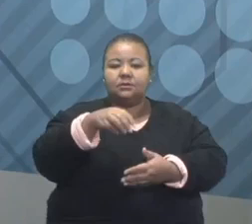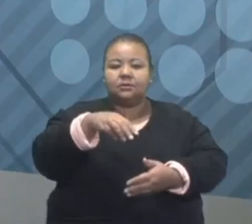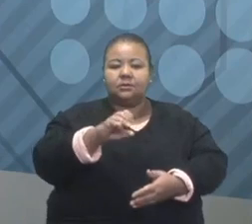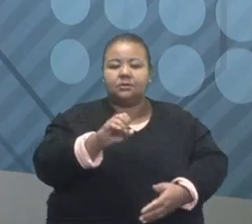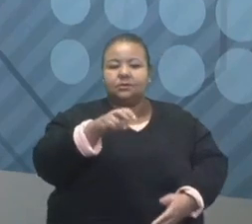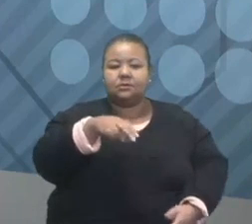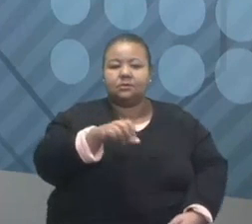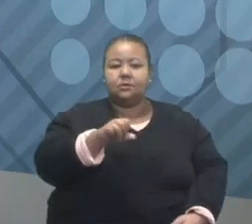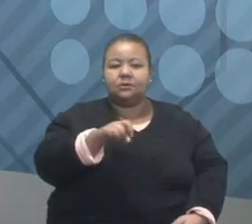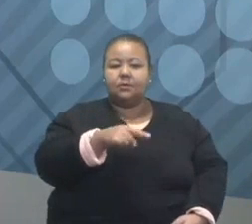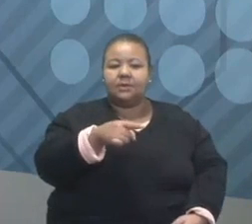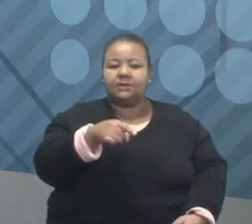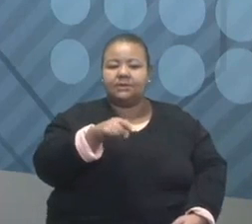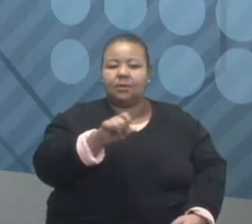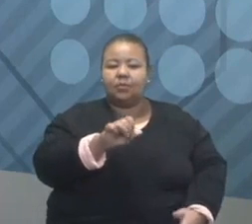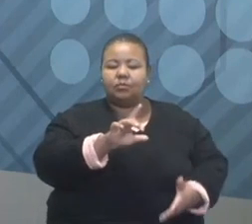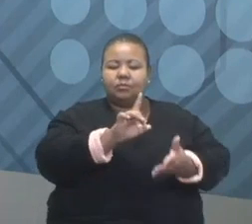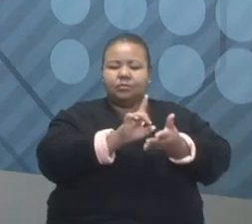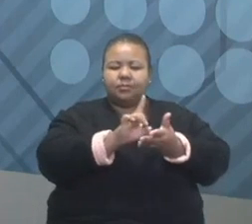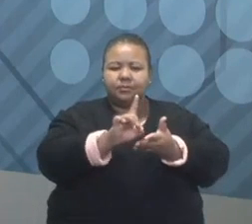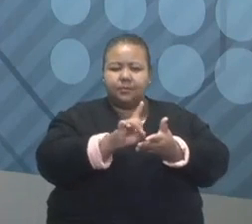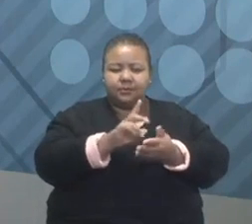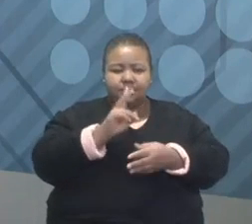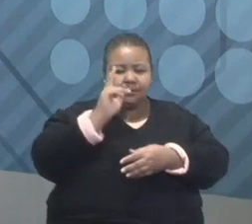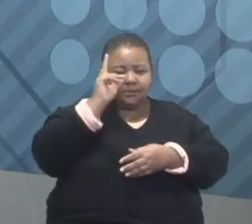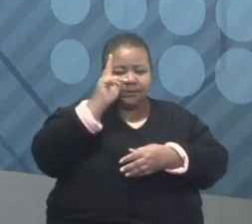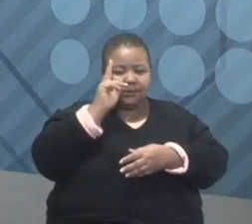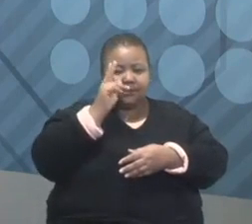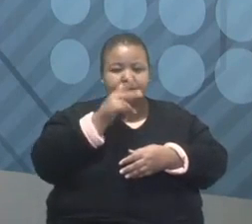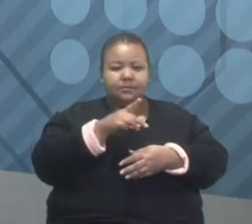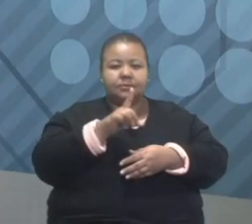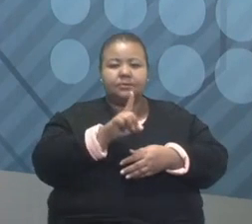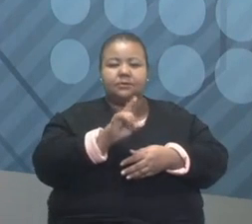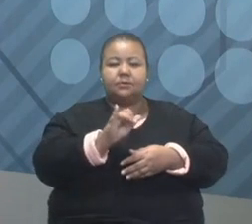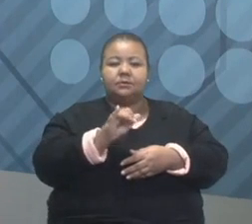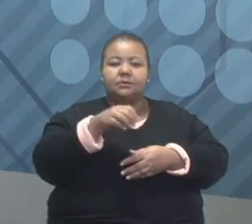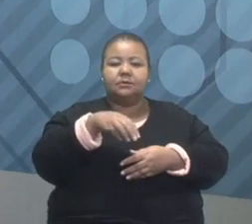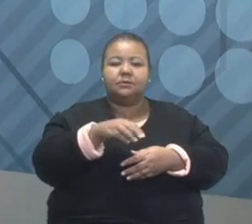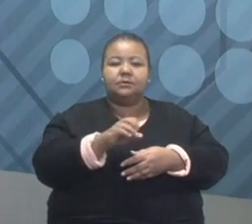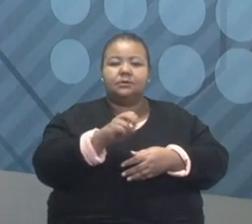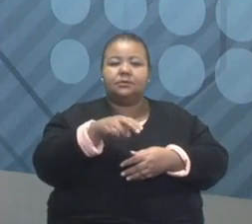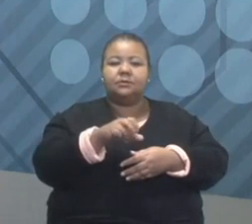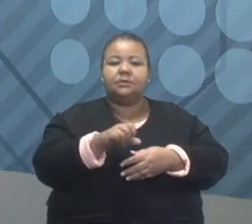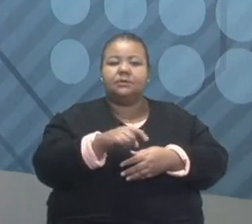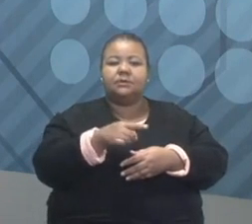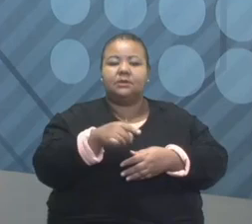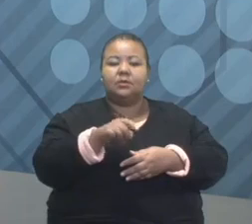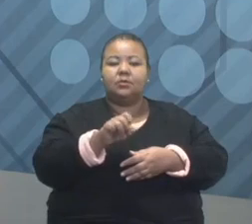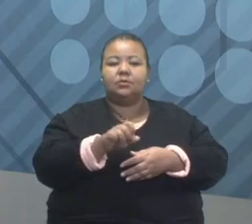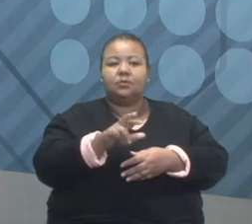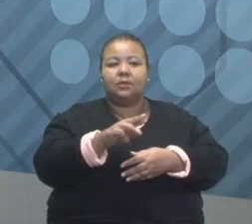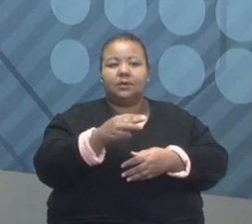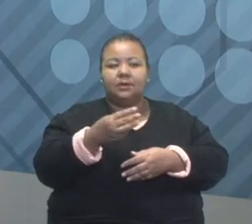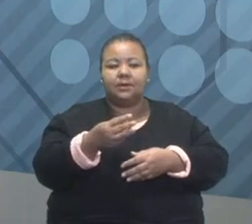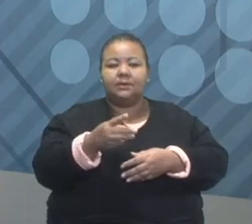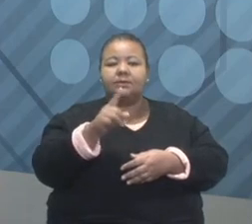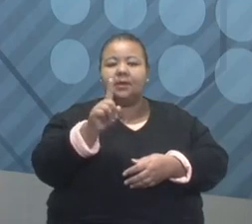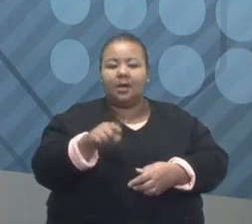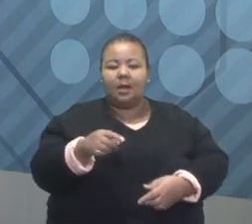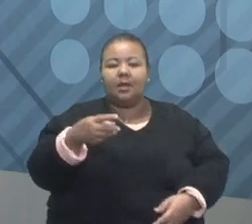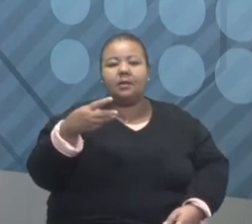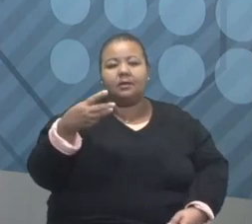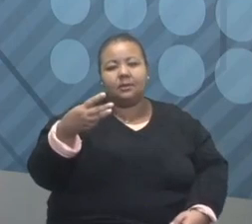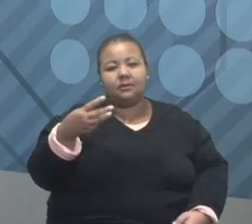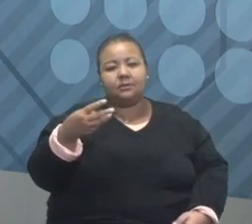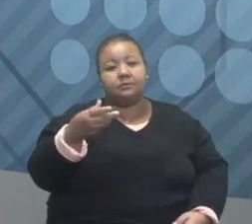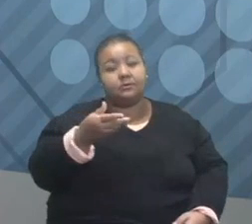conceito de espaços vetoriais. Você se lembra disso? Uma dimensão do R3, por exemplo, qual que é? 3, não é? A dimensão